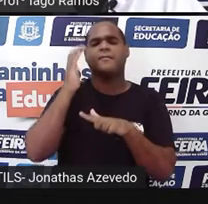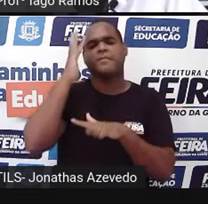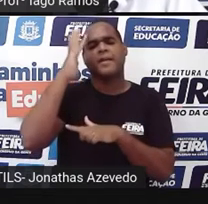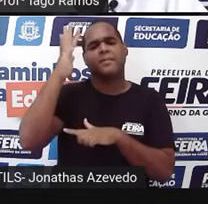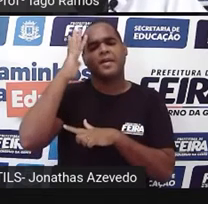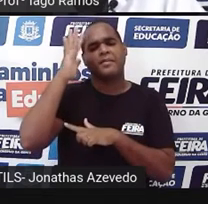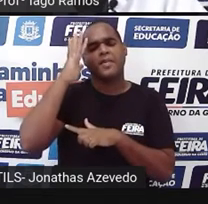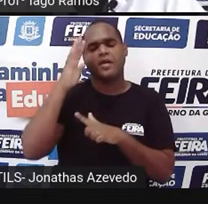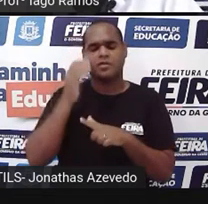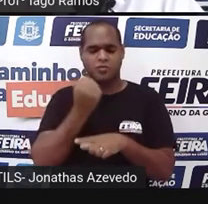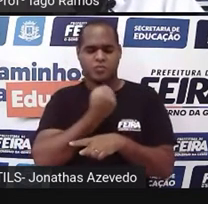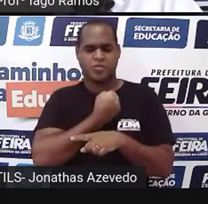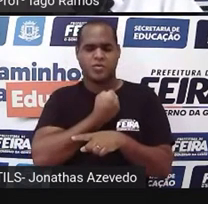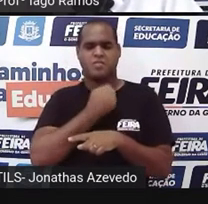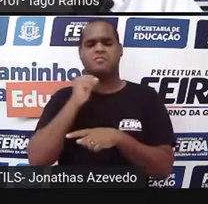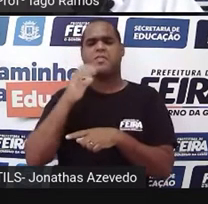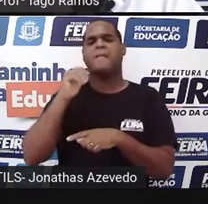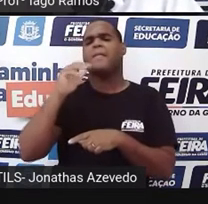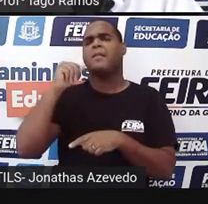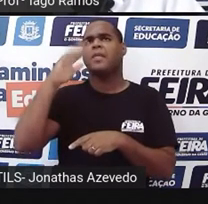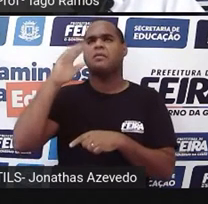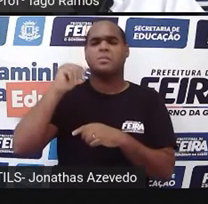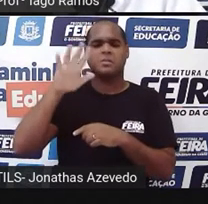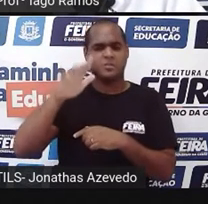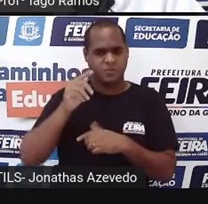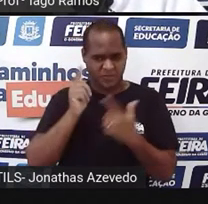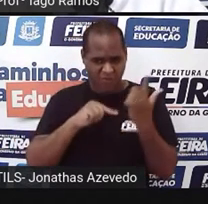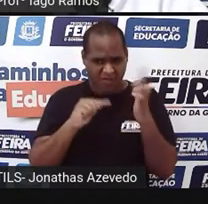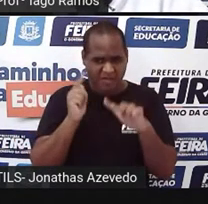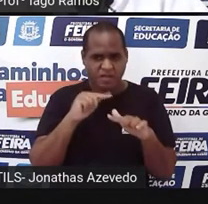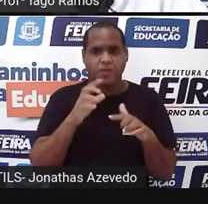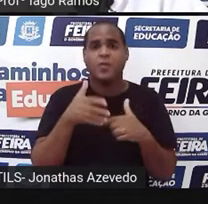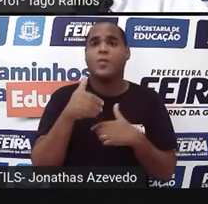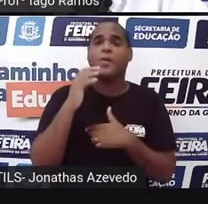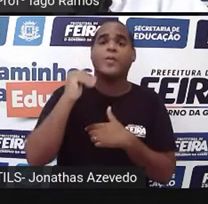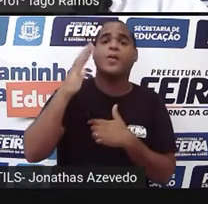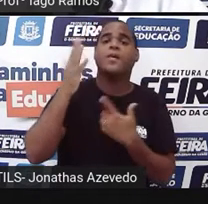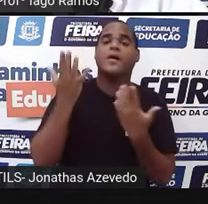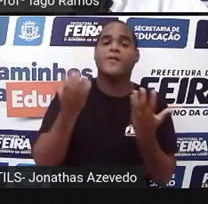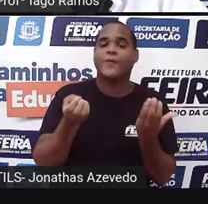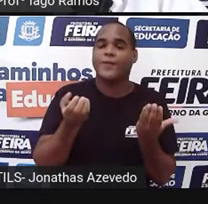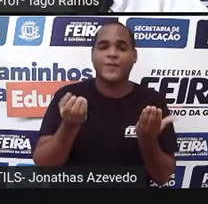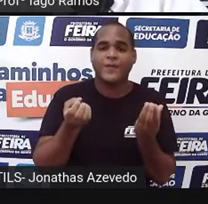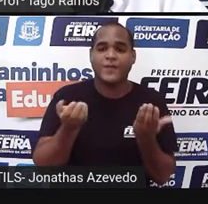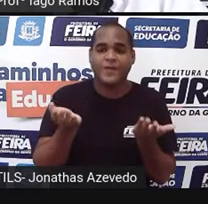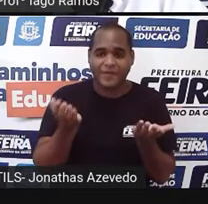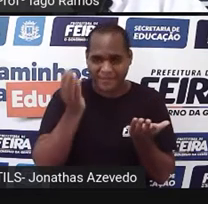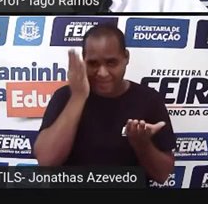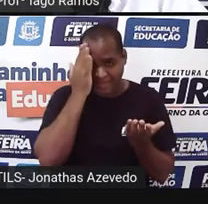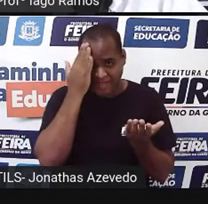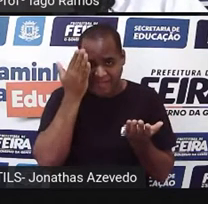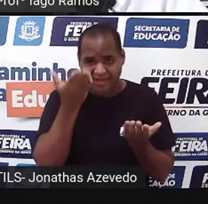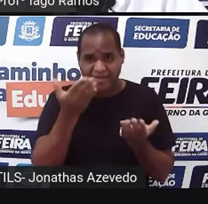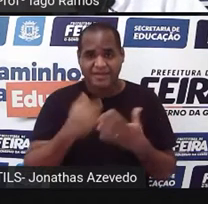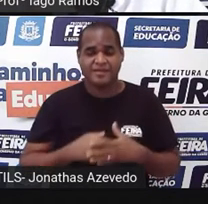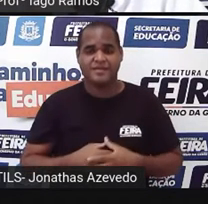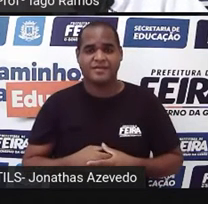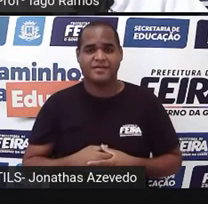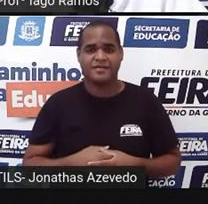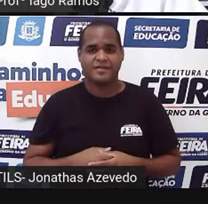Olha só e pergunta interessante Qual é o maior número que você consegue imaginar